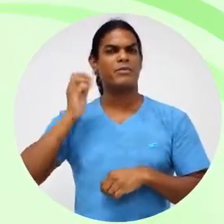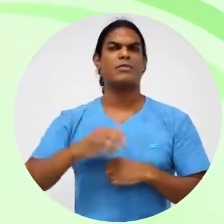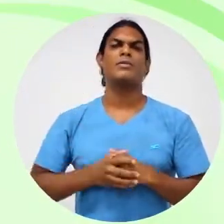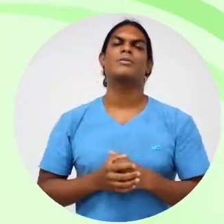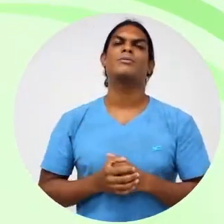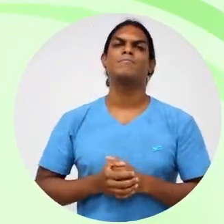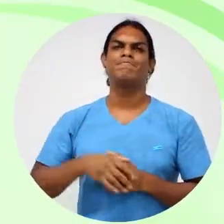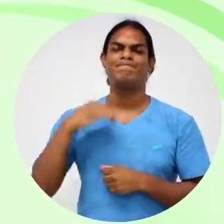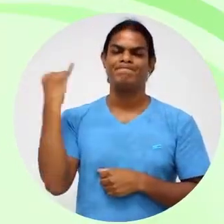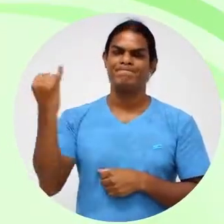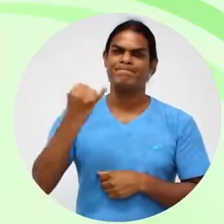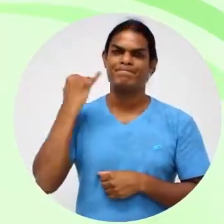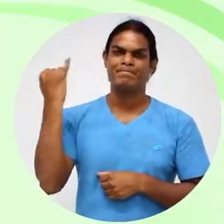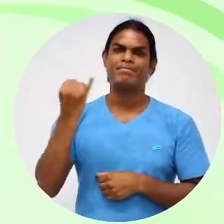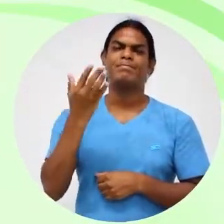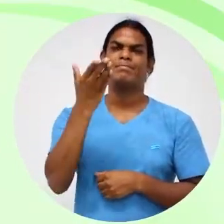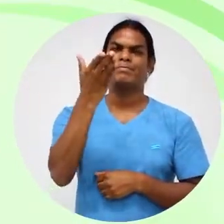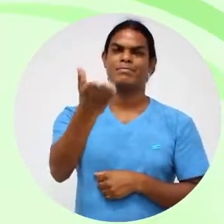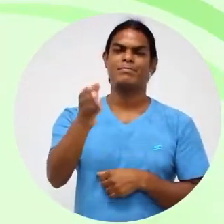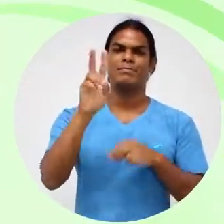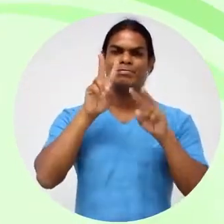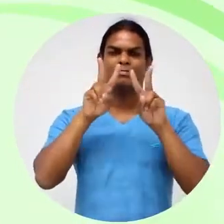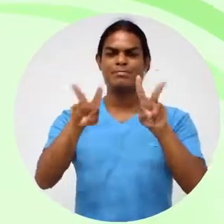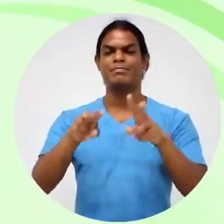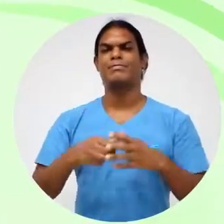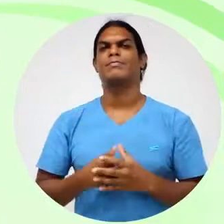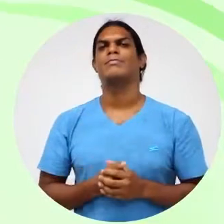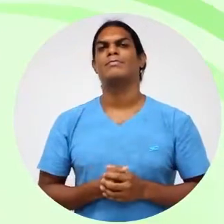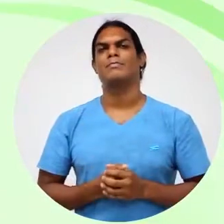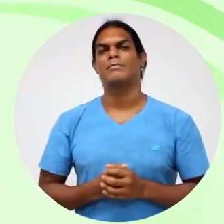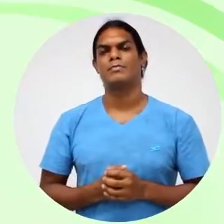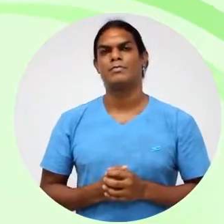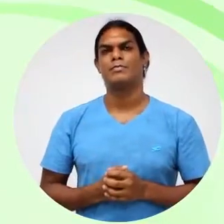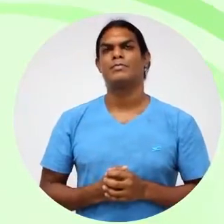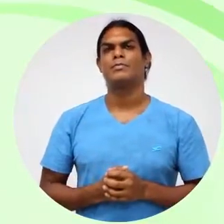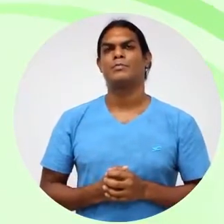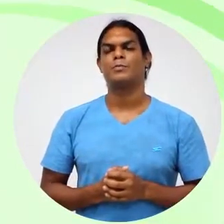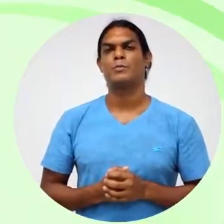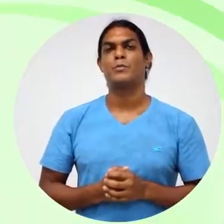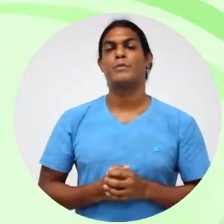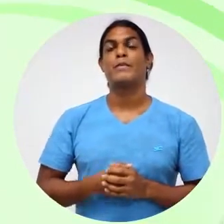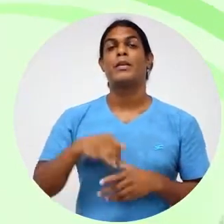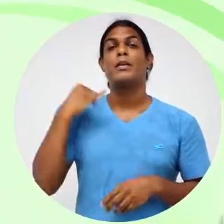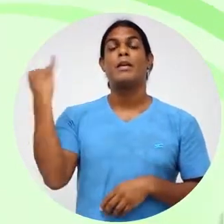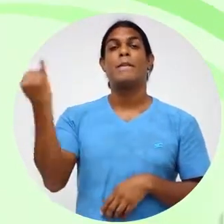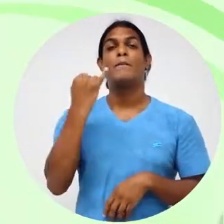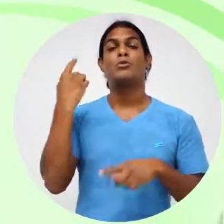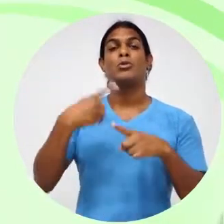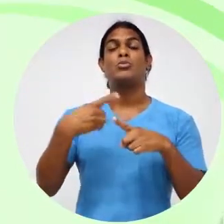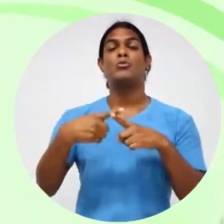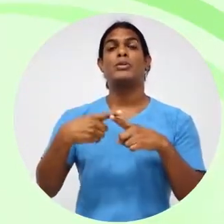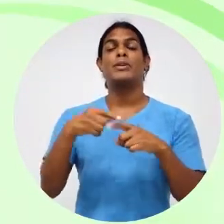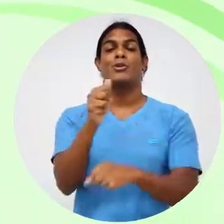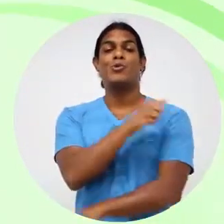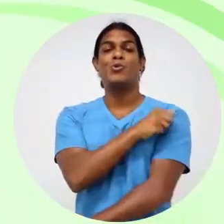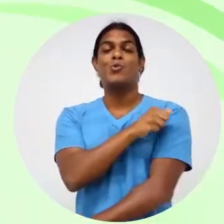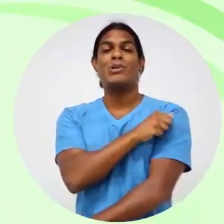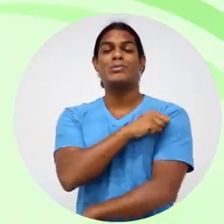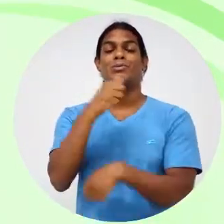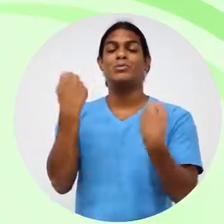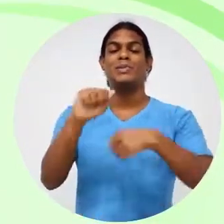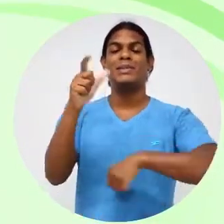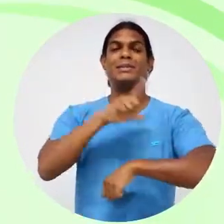o amadorismo. É muito importante que isso aconteça, porque o aluno não vai querer assistir qualquer coisa. Ele está, como eu